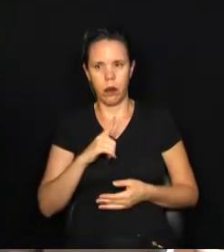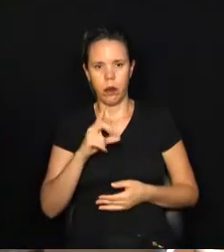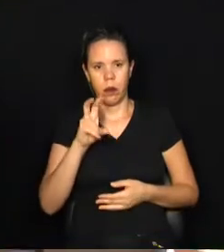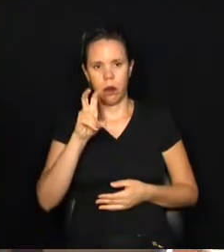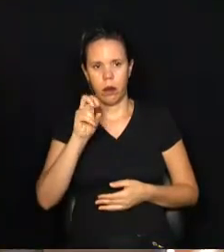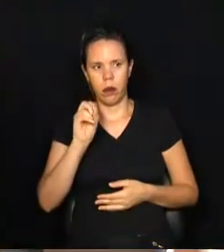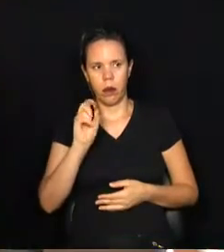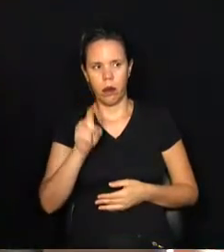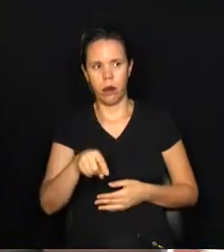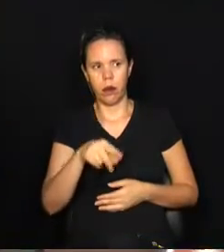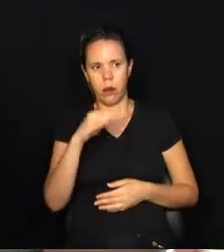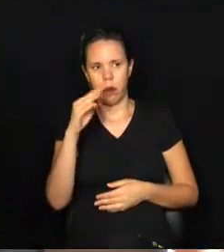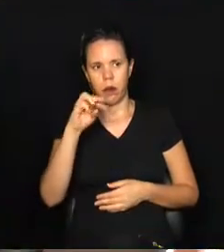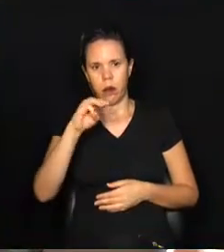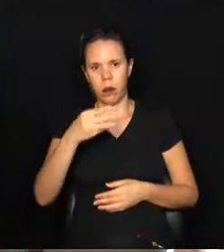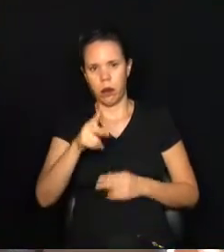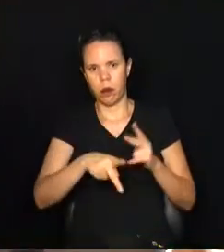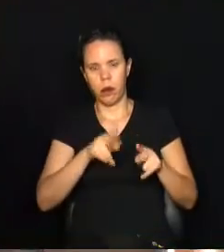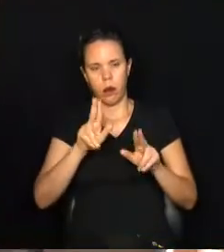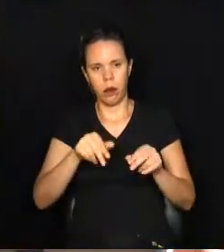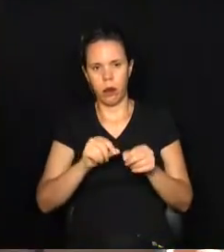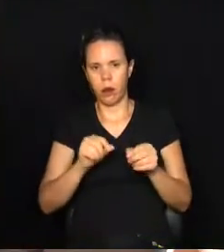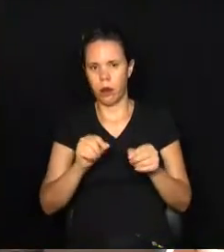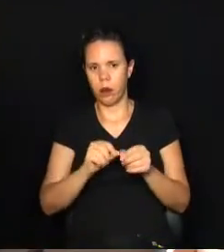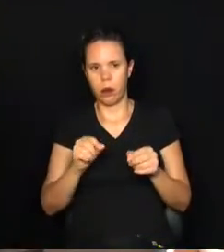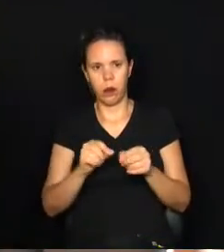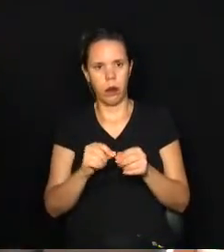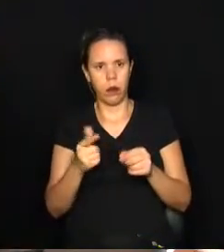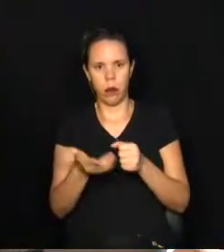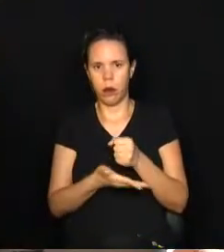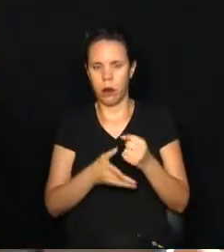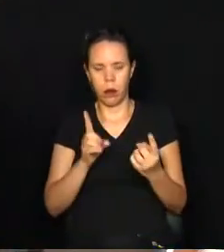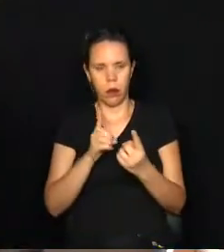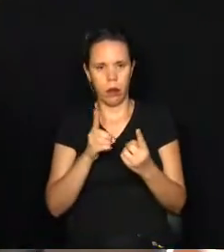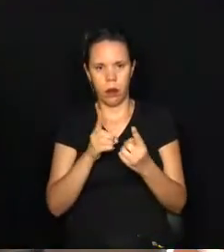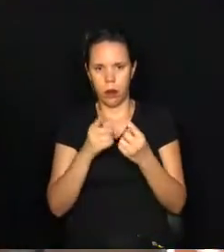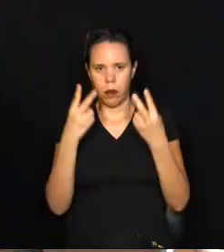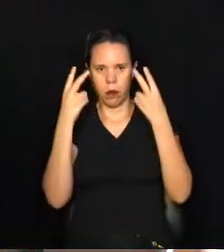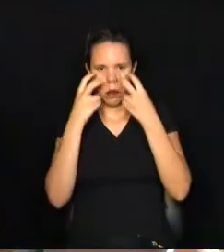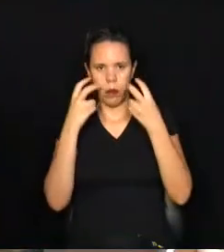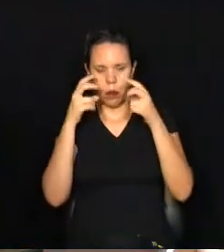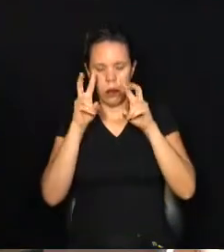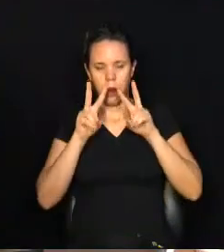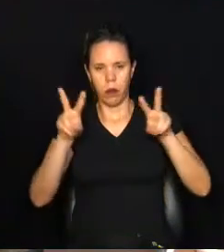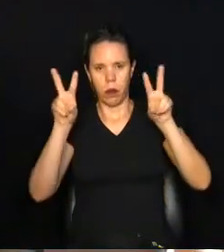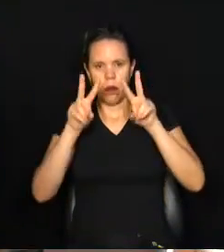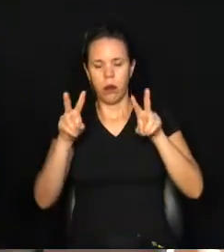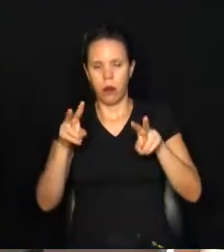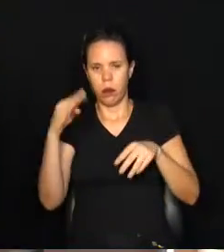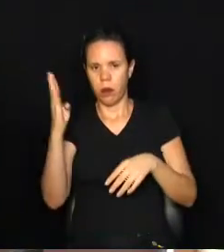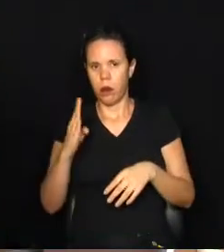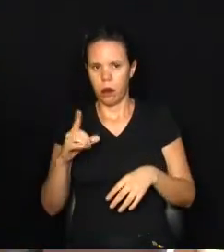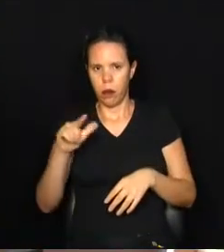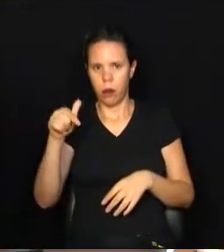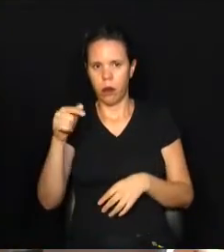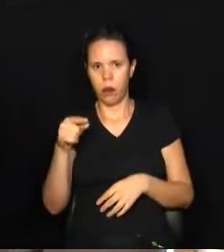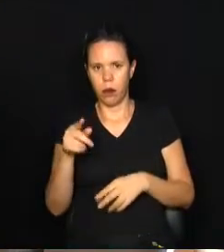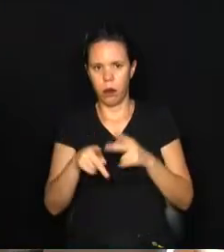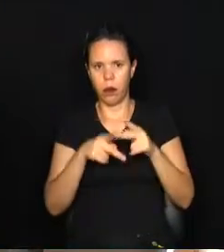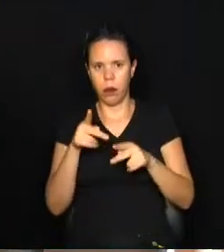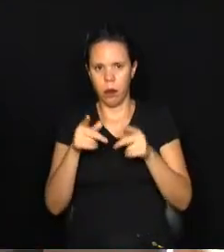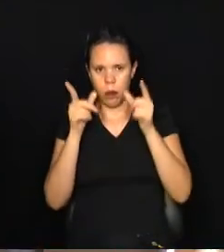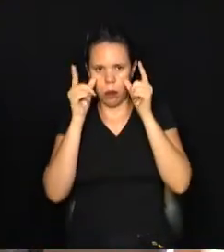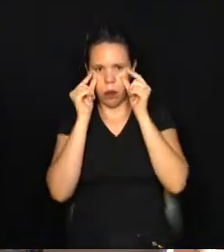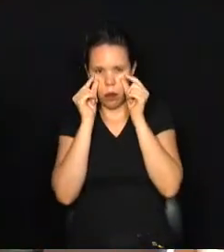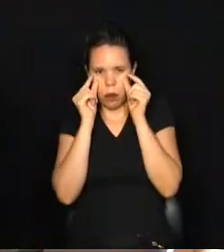50 milhões de pessoas que nunca viram uma atenção primária da visão, logo, logo o Brasil será um país de míopes, um país